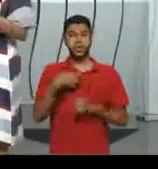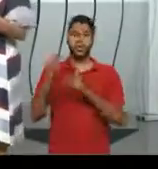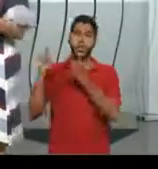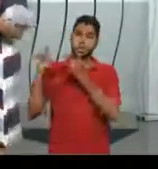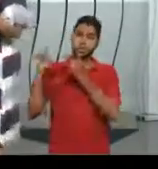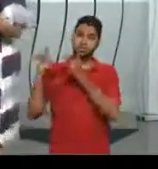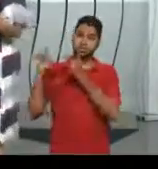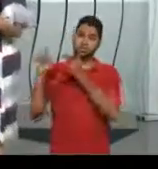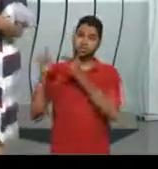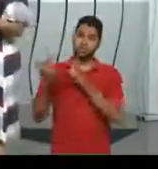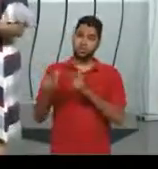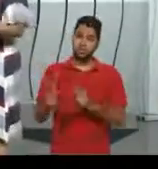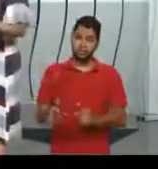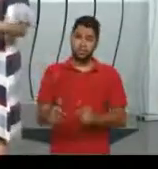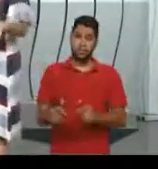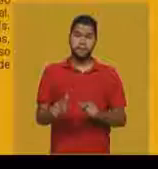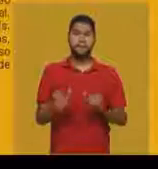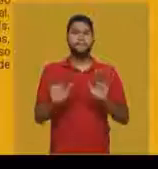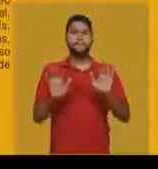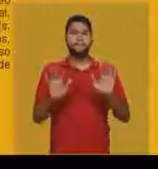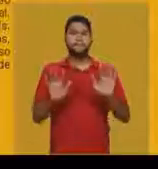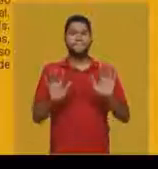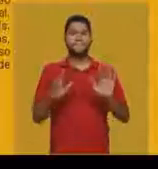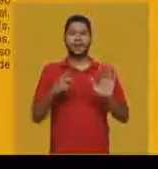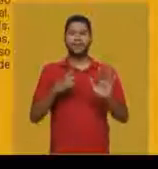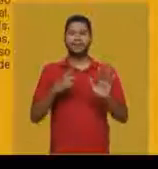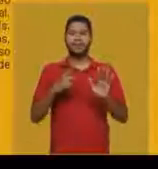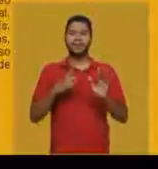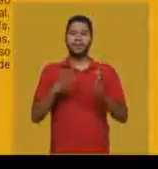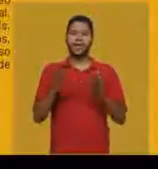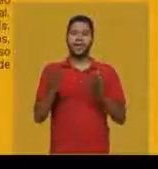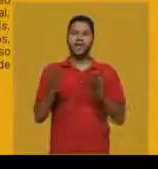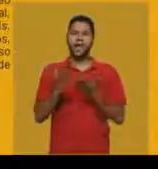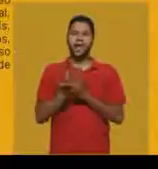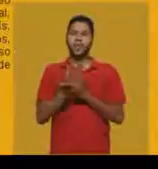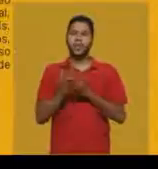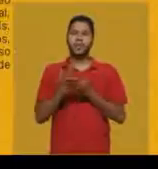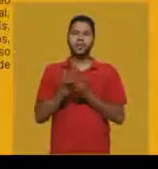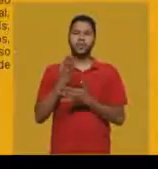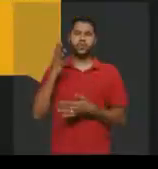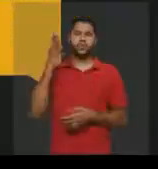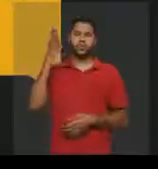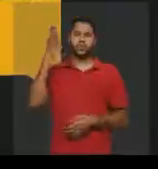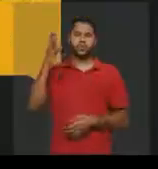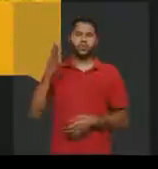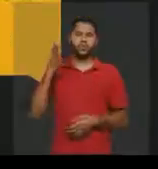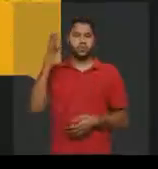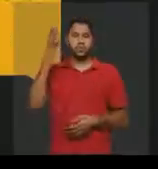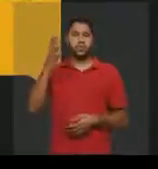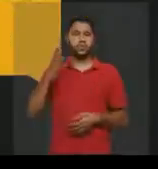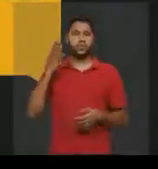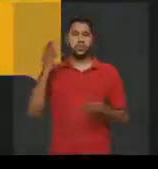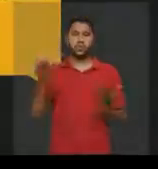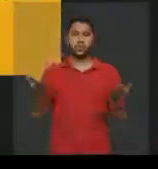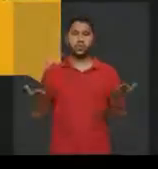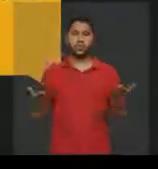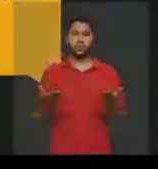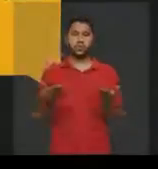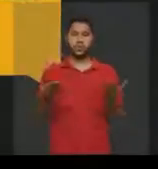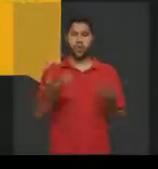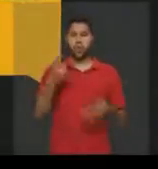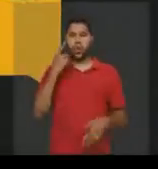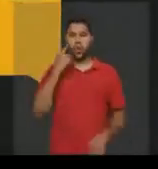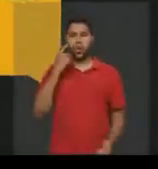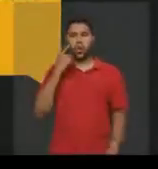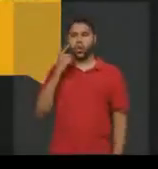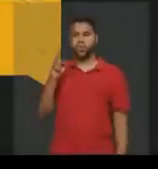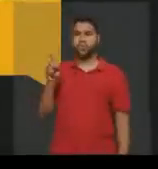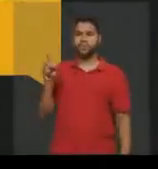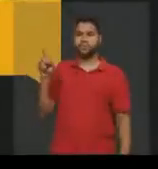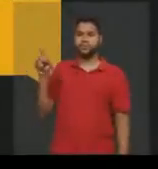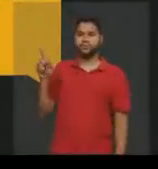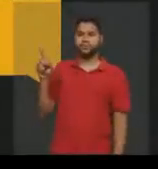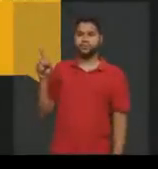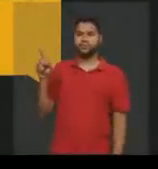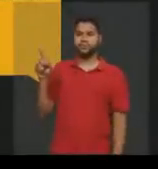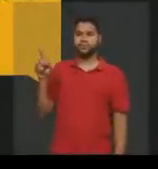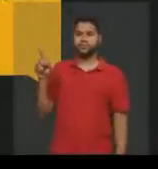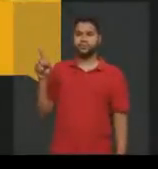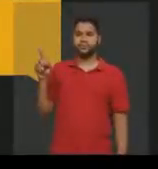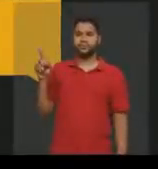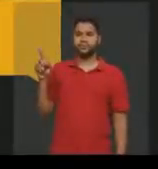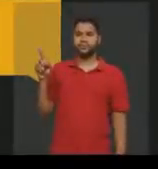tradicional, porém contaminadas de discursos atuais. Eu coloquei aqui para vocês uma imagem